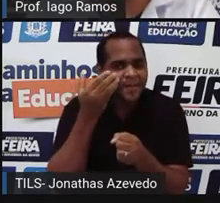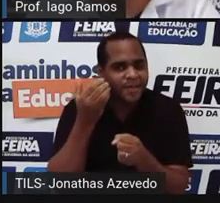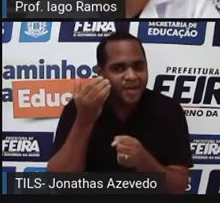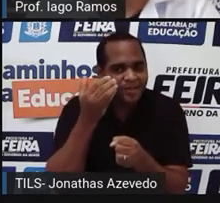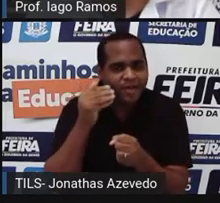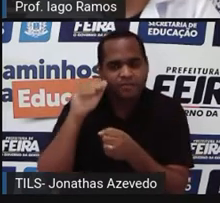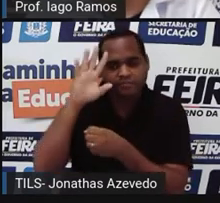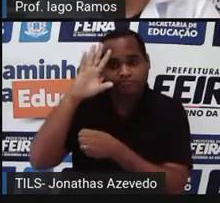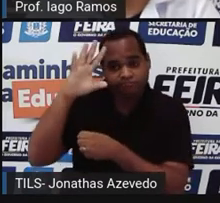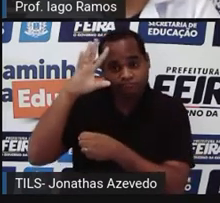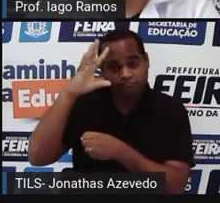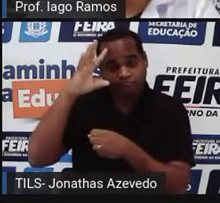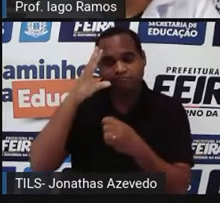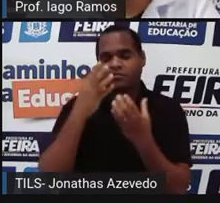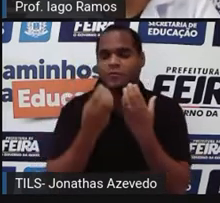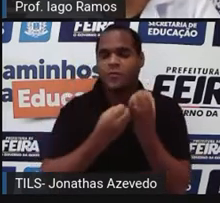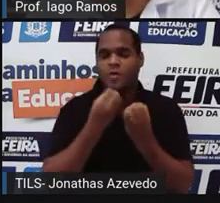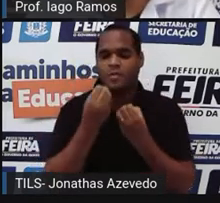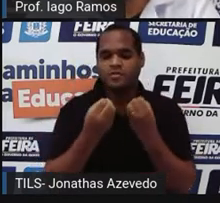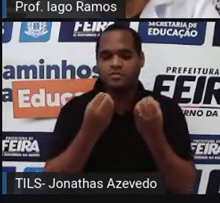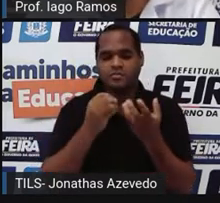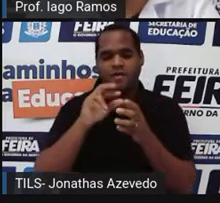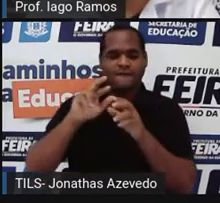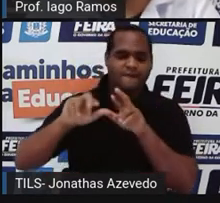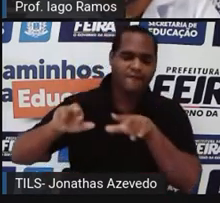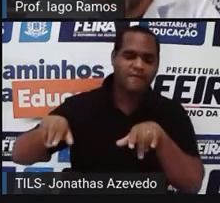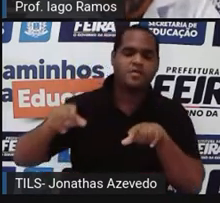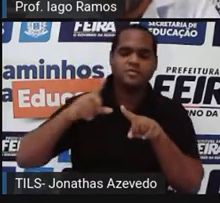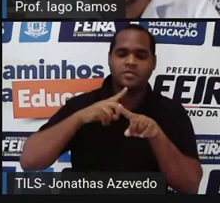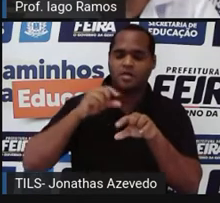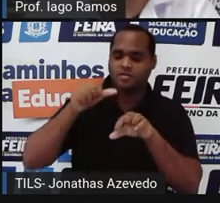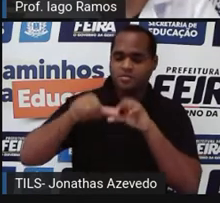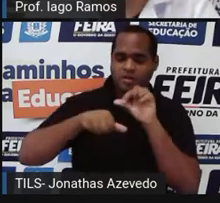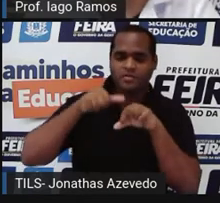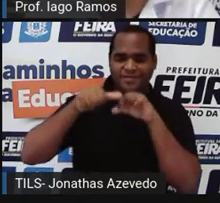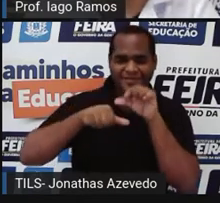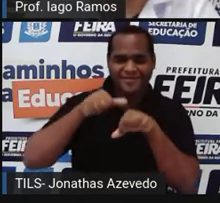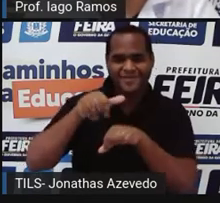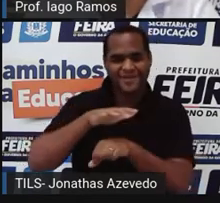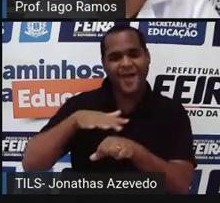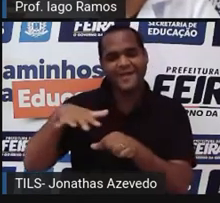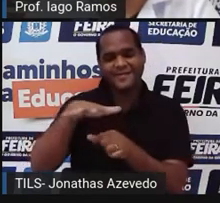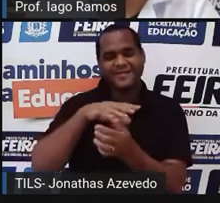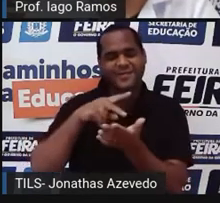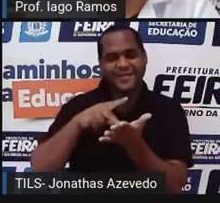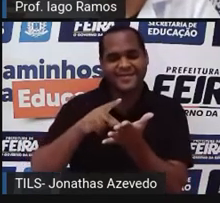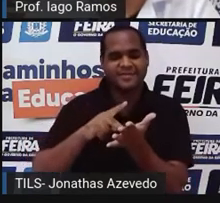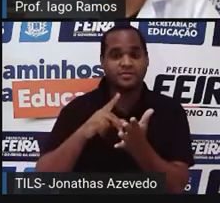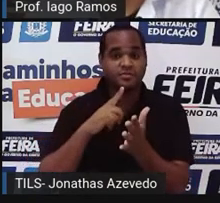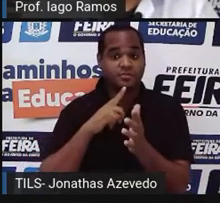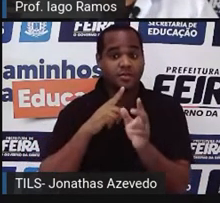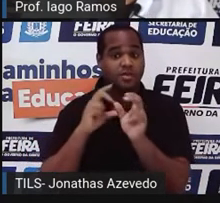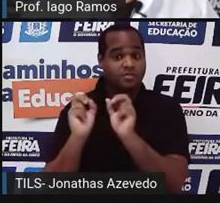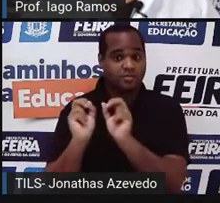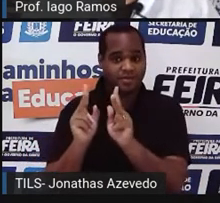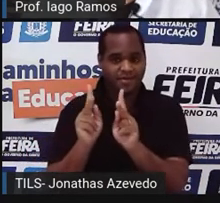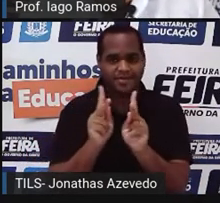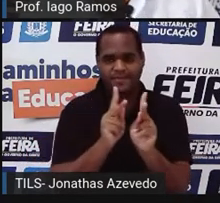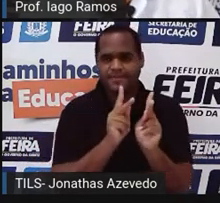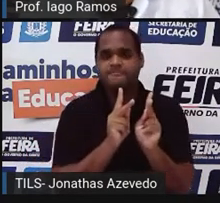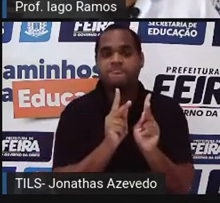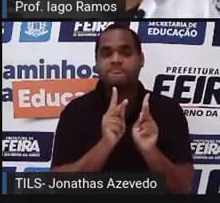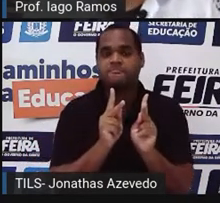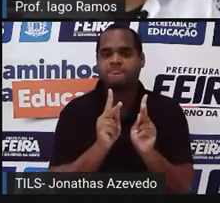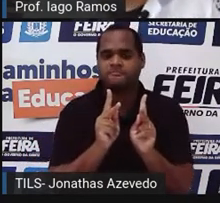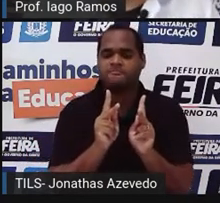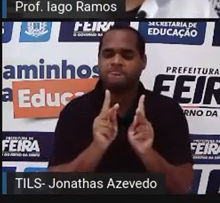pensar sobre outros tipos de transformações geométricas, tá? Então, de que